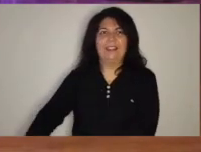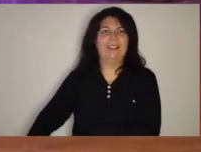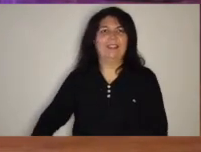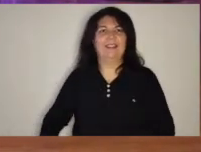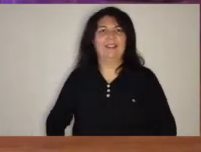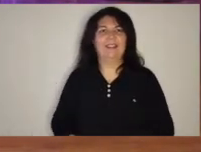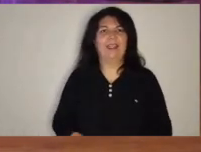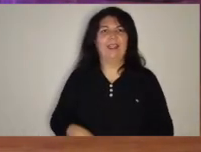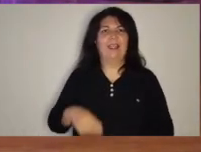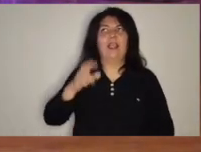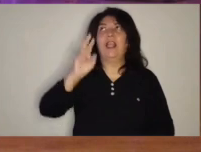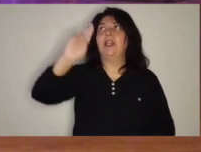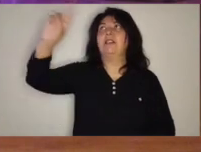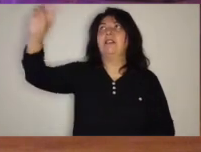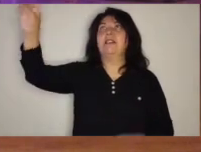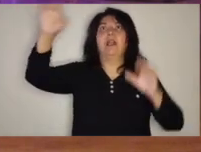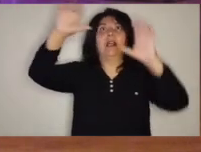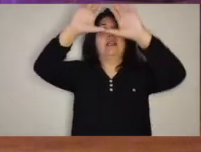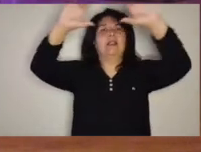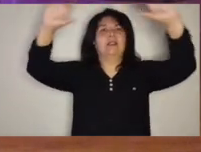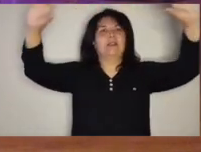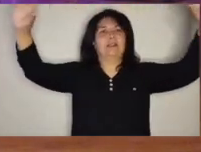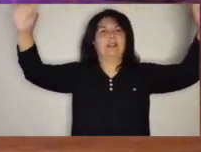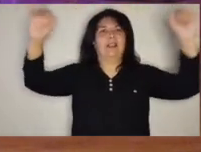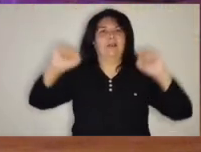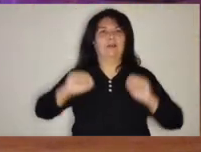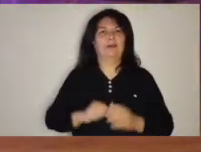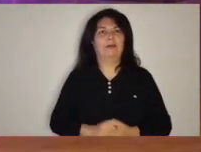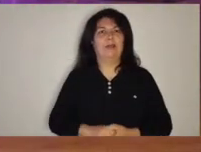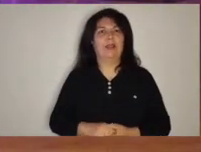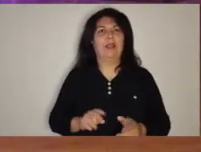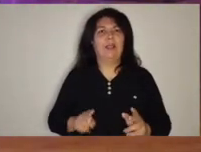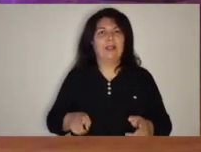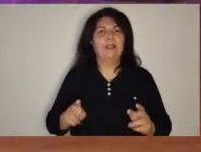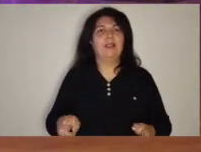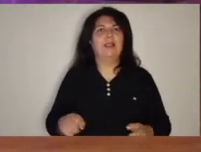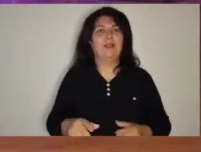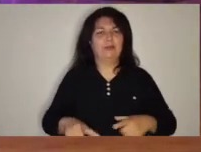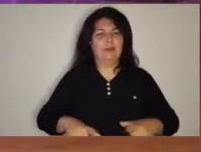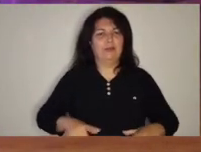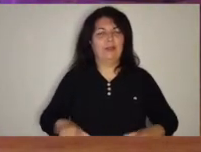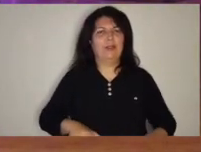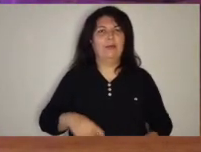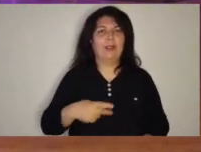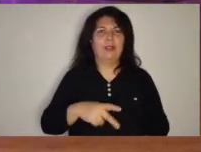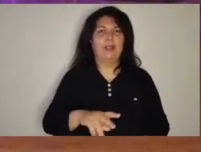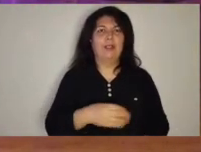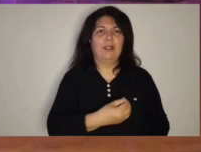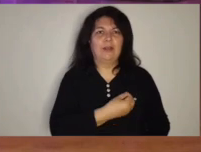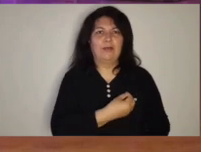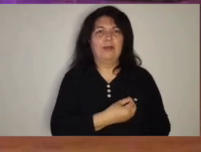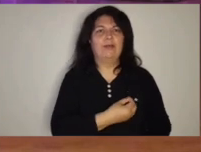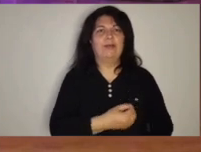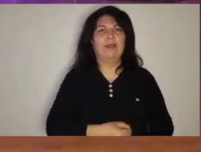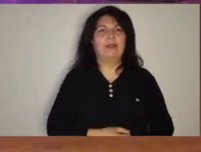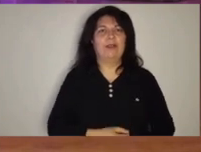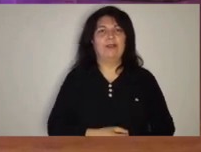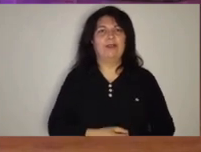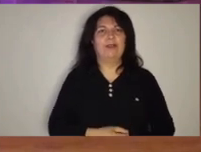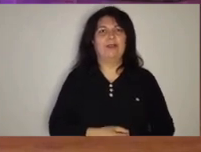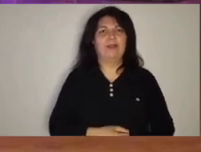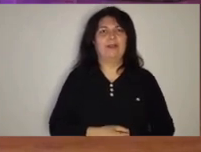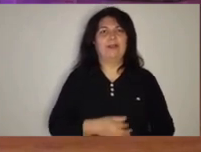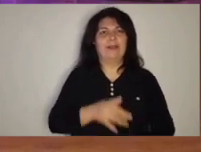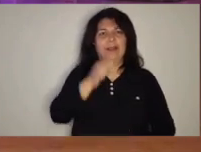vazio. E o Senhor está lá sentado no trono, olhando por mim e por você. Creia, irmãos,